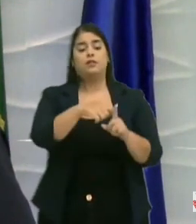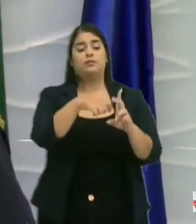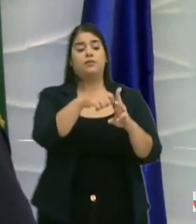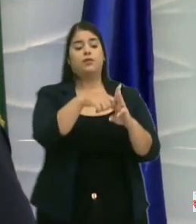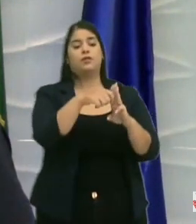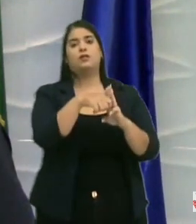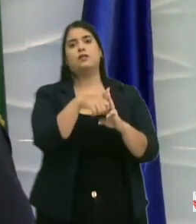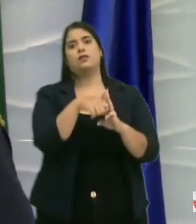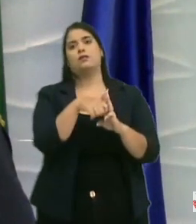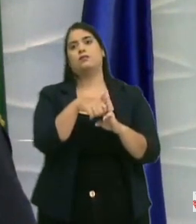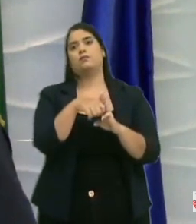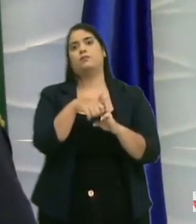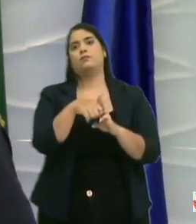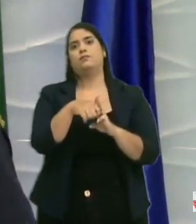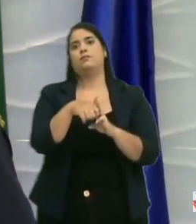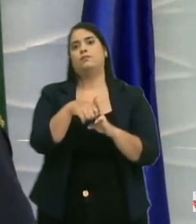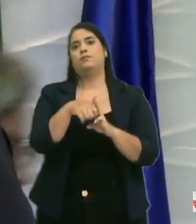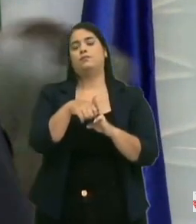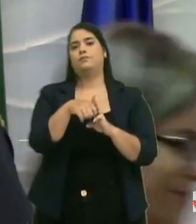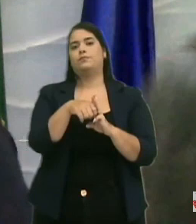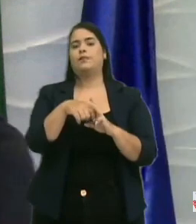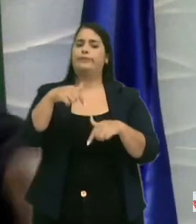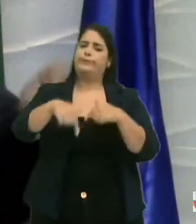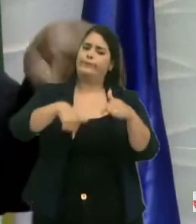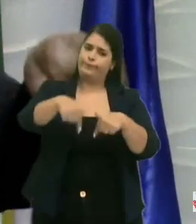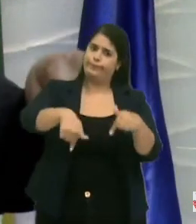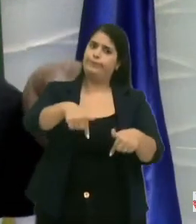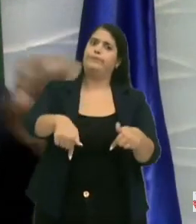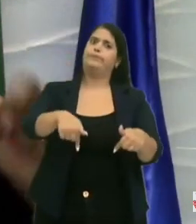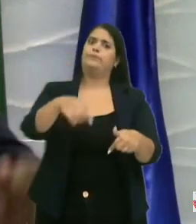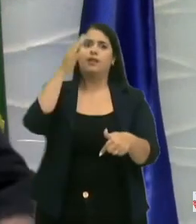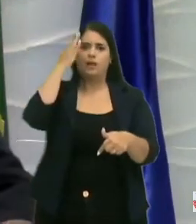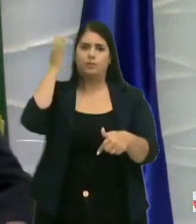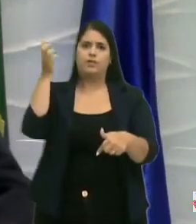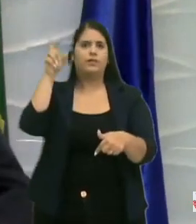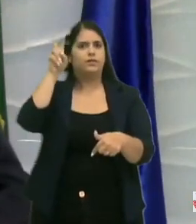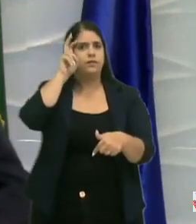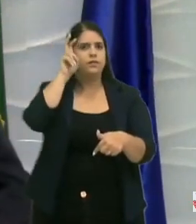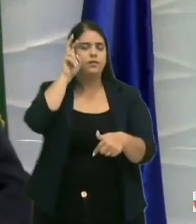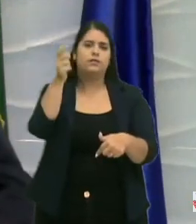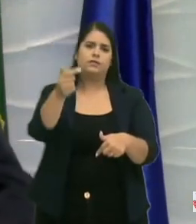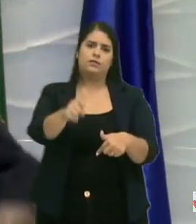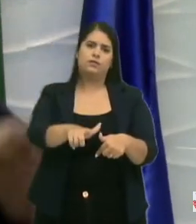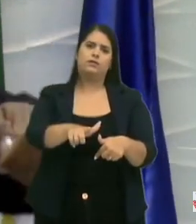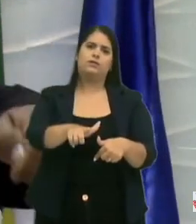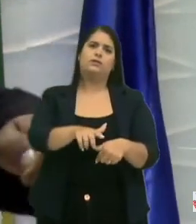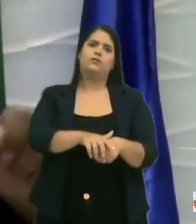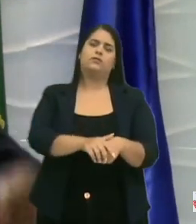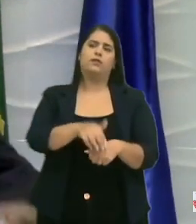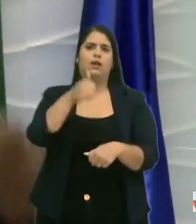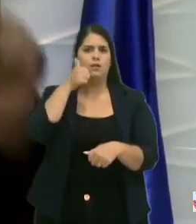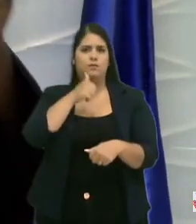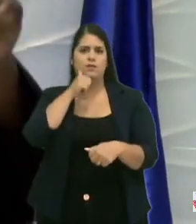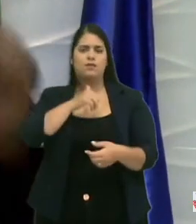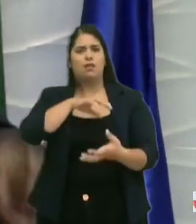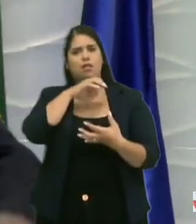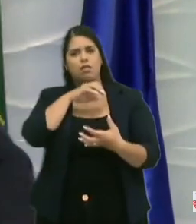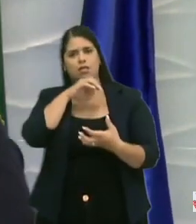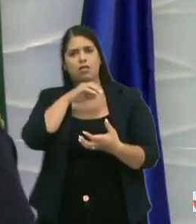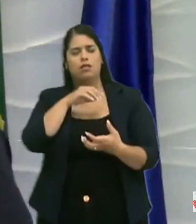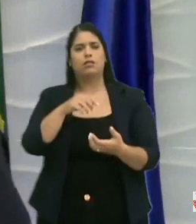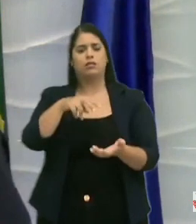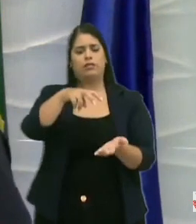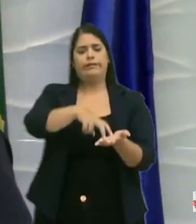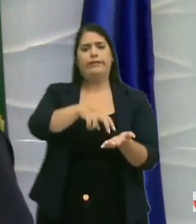3 meses que a gente está enfrentando essa luta. Inclusive amanhã é quinta. Essa senhora tem que ir, tem que estar às 7 da manhã